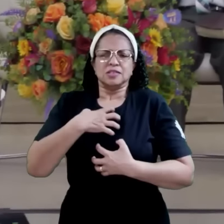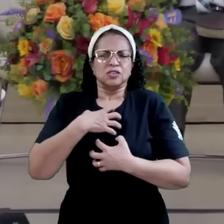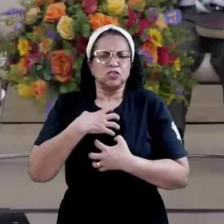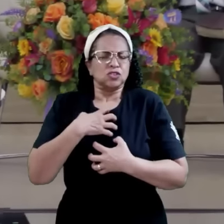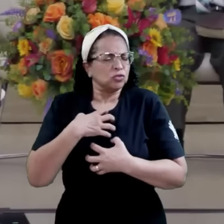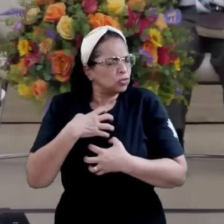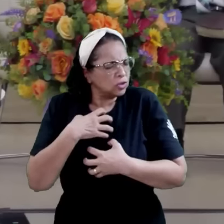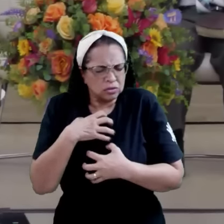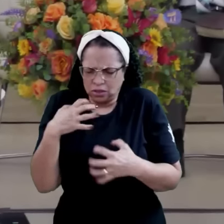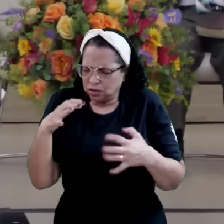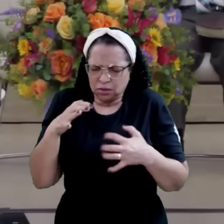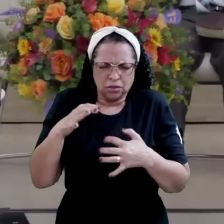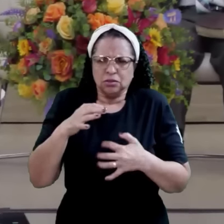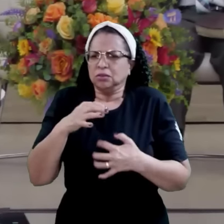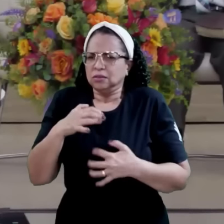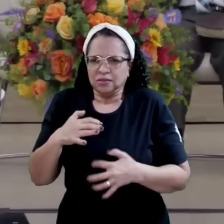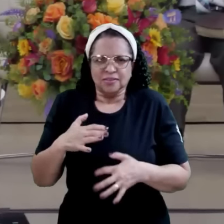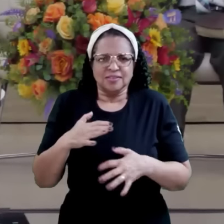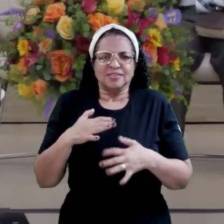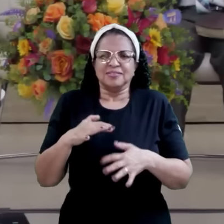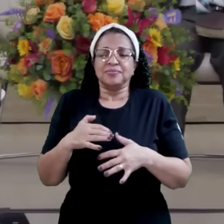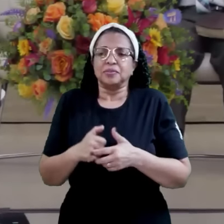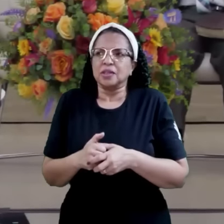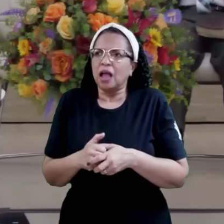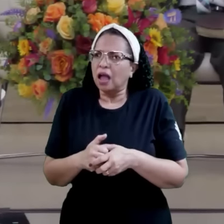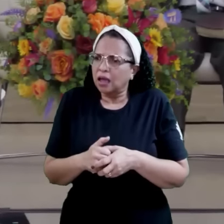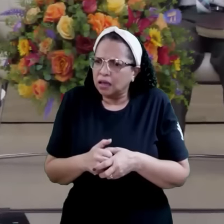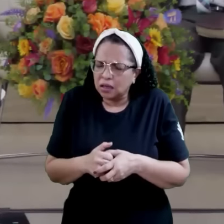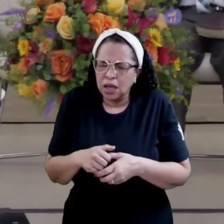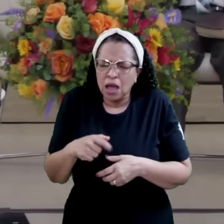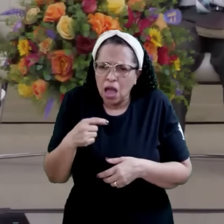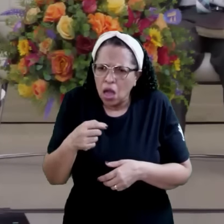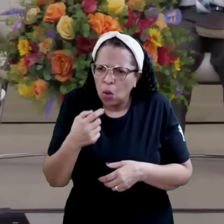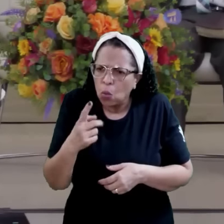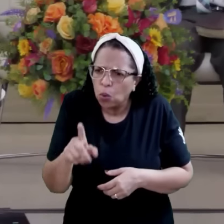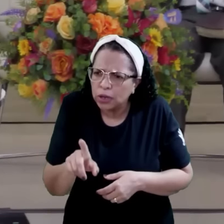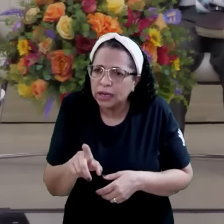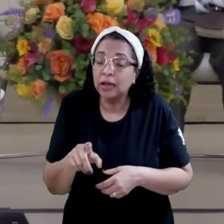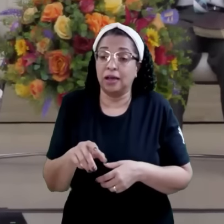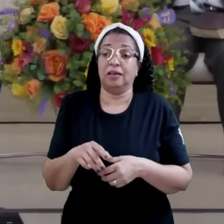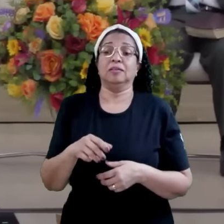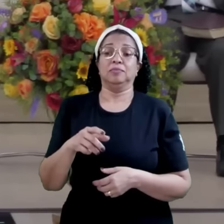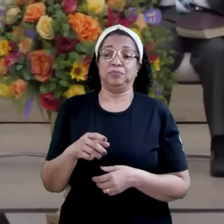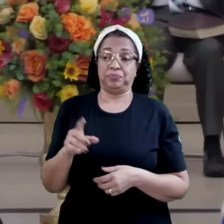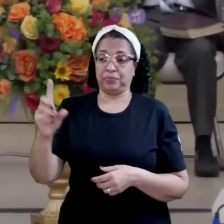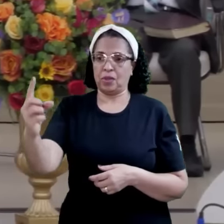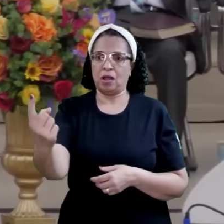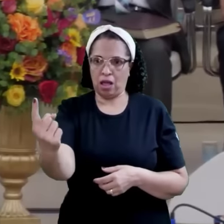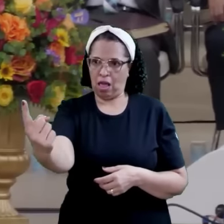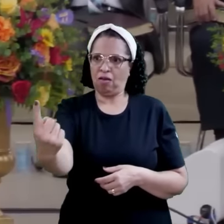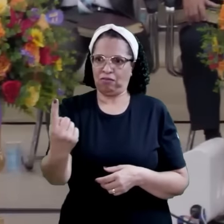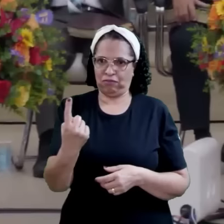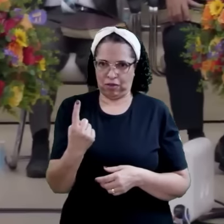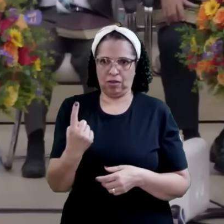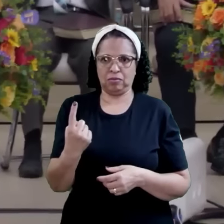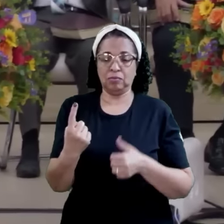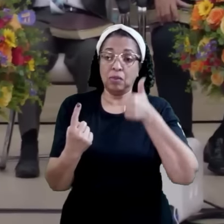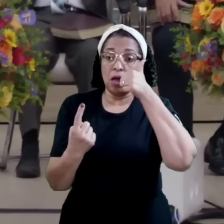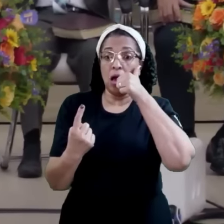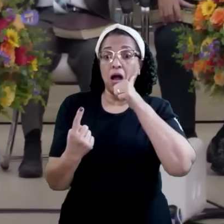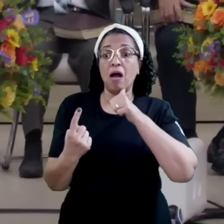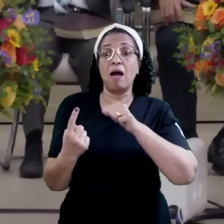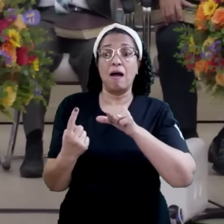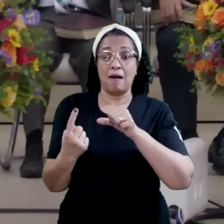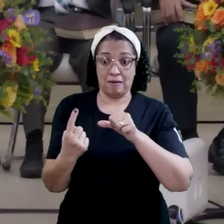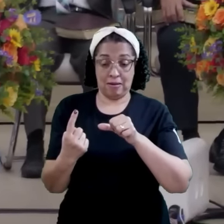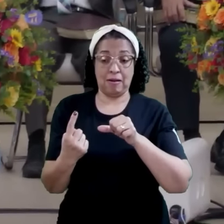igreja que conhecia ela aí quando eu vi aquela menina tremer a mãe dela veio por trás abaç ela pelas costelas e sustentou ela de pé porque